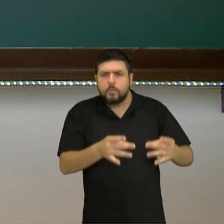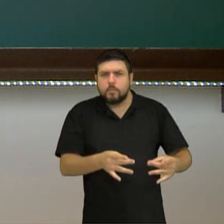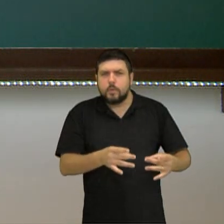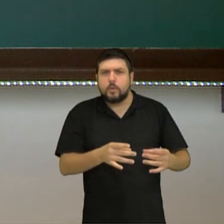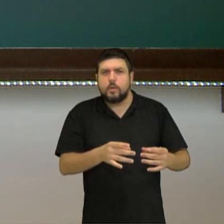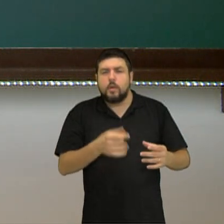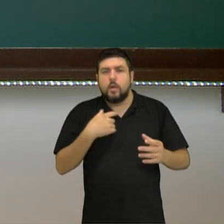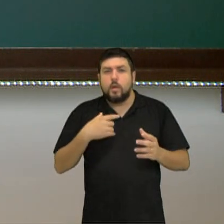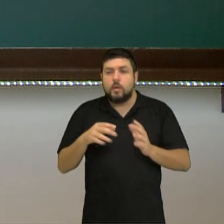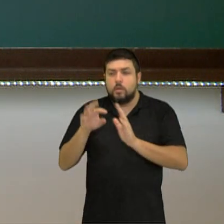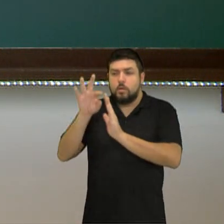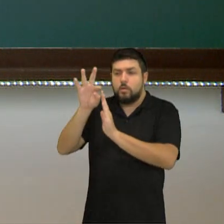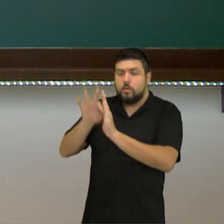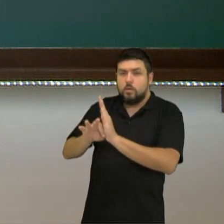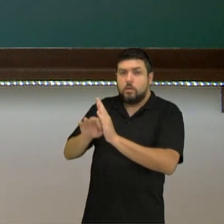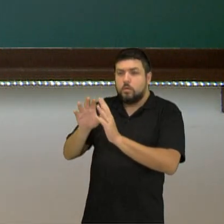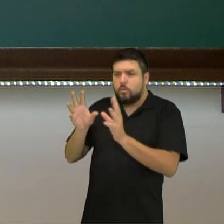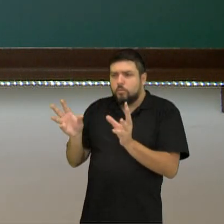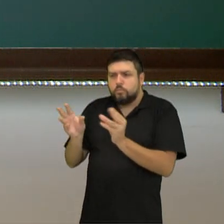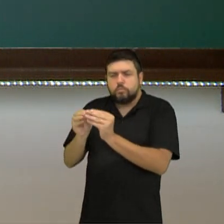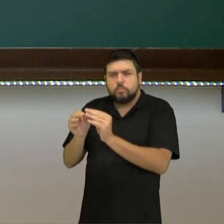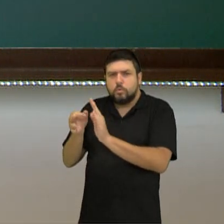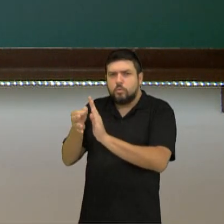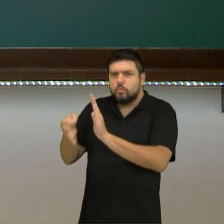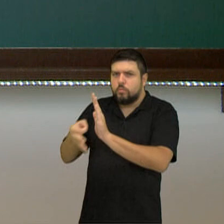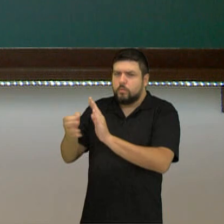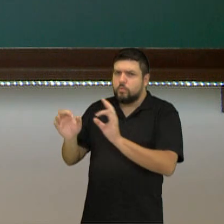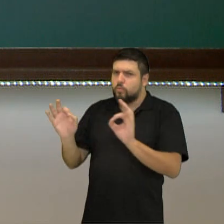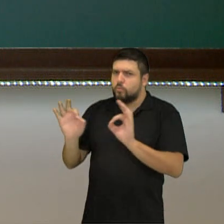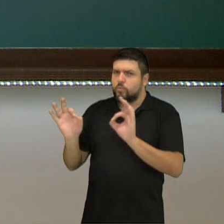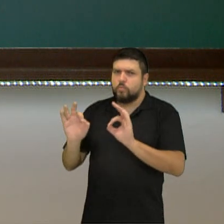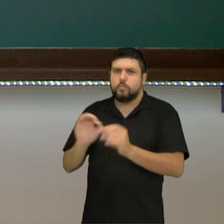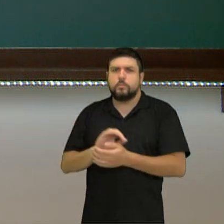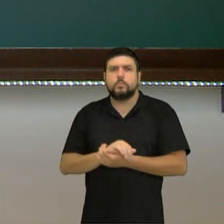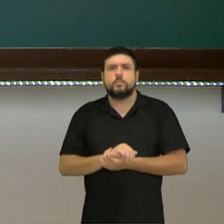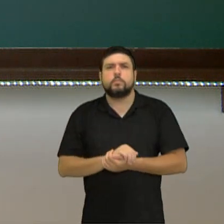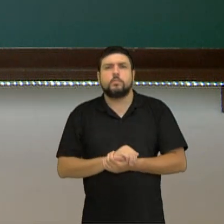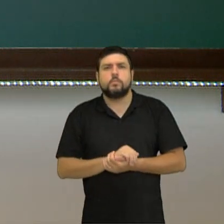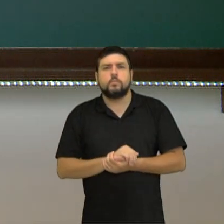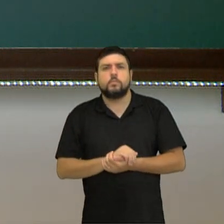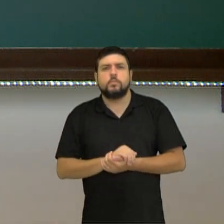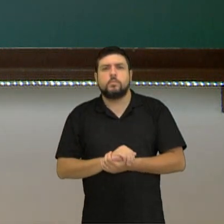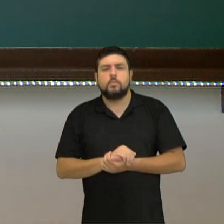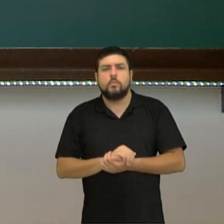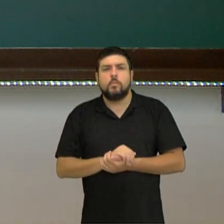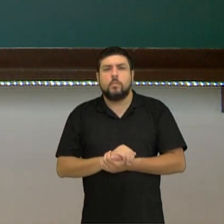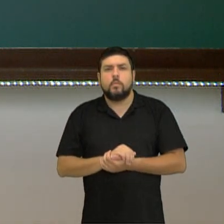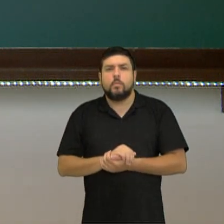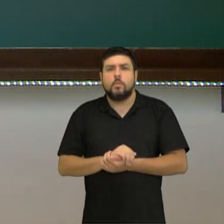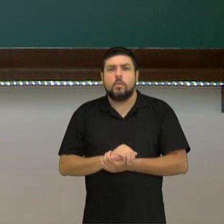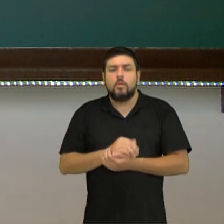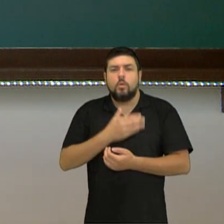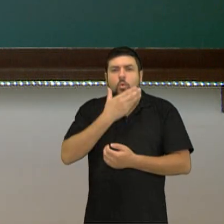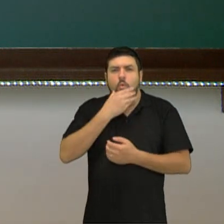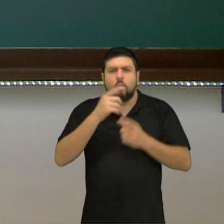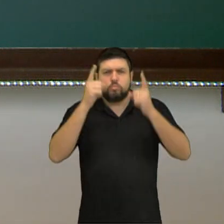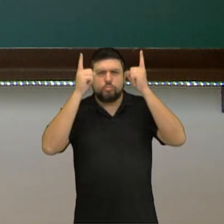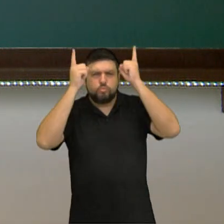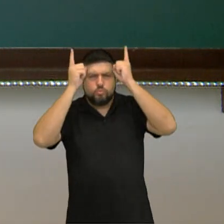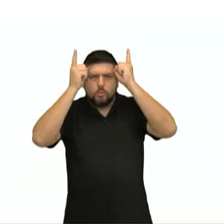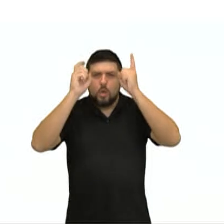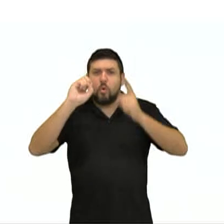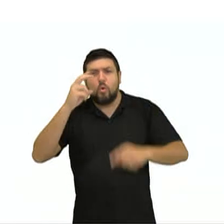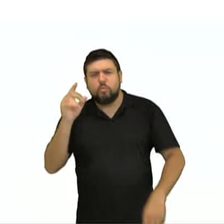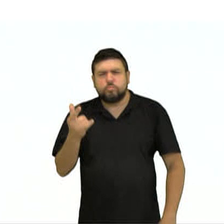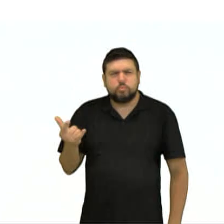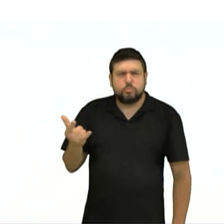claro, sem opinião. Vamos observar uma notícia. Homem-morcego ou Homem-Aranha? O ato foi em